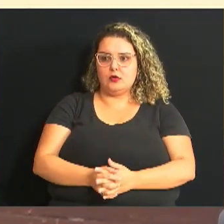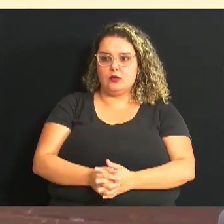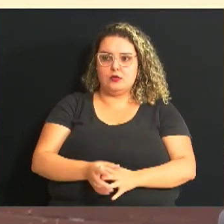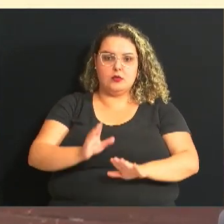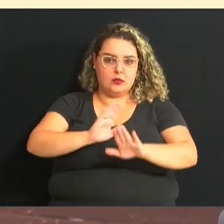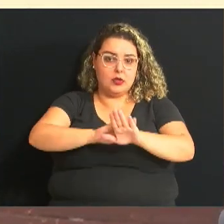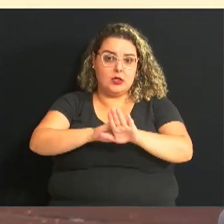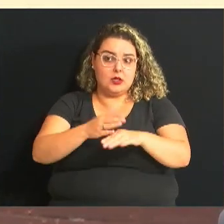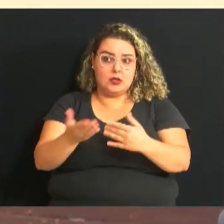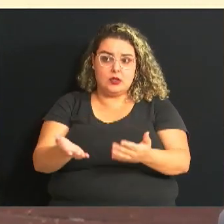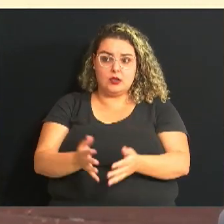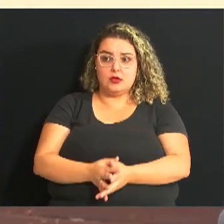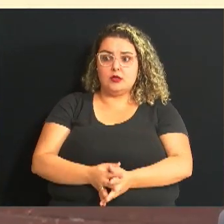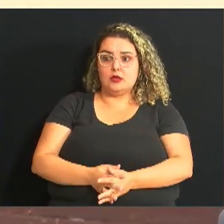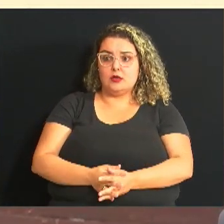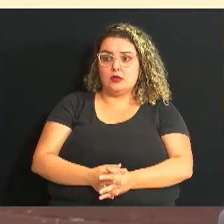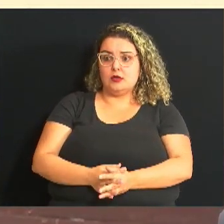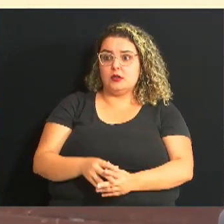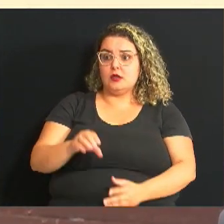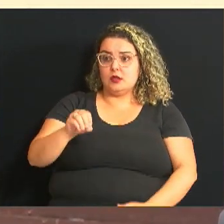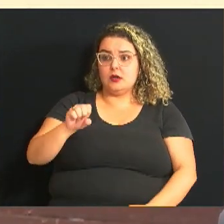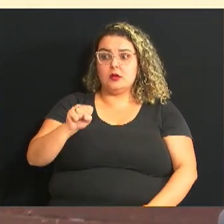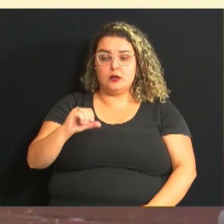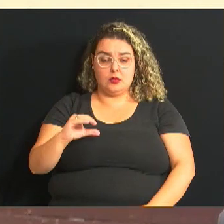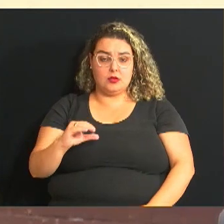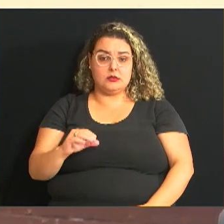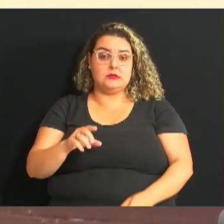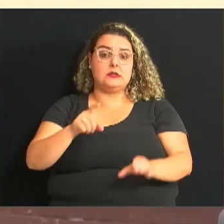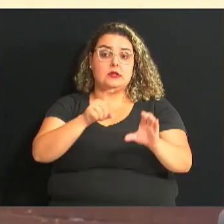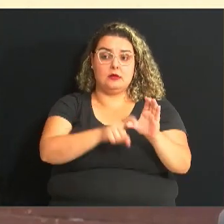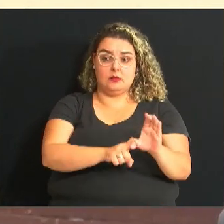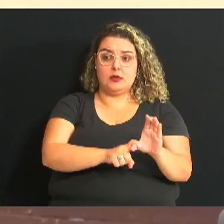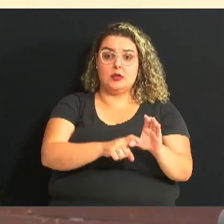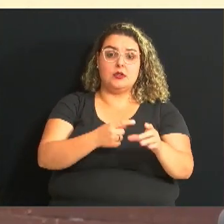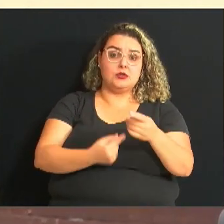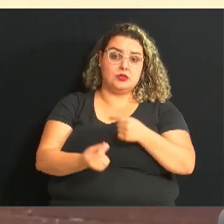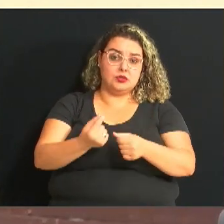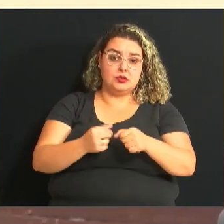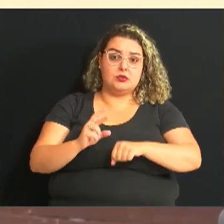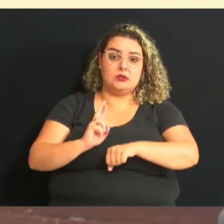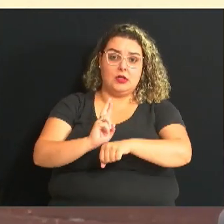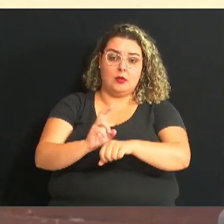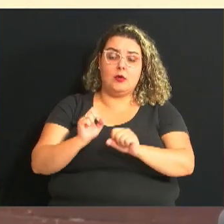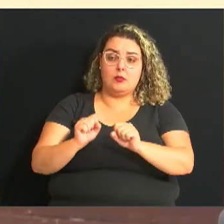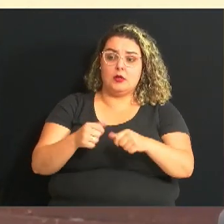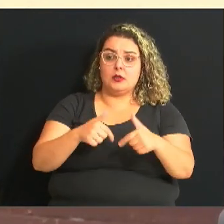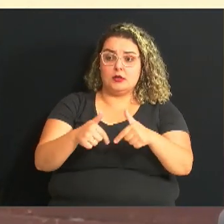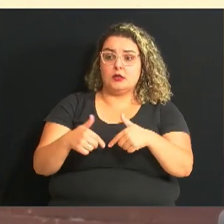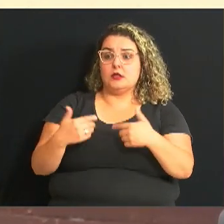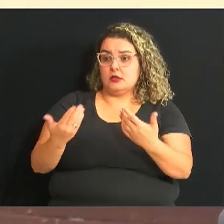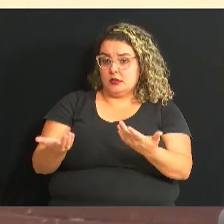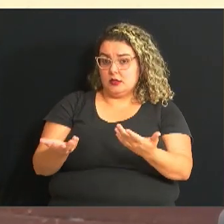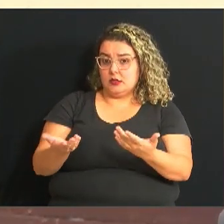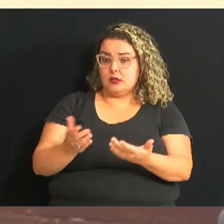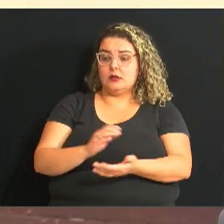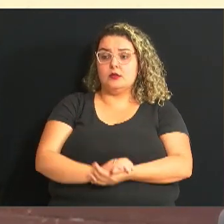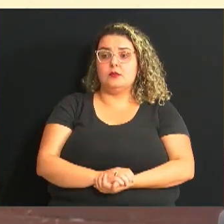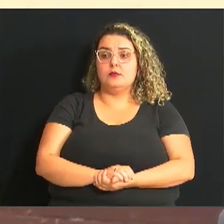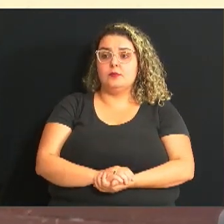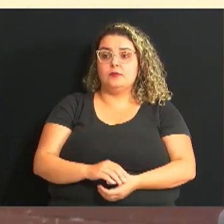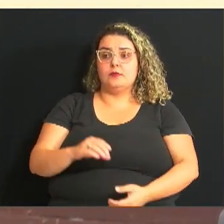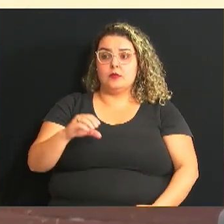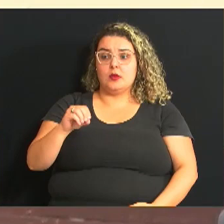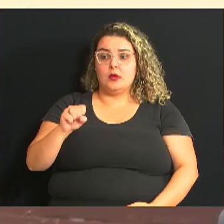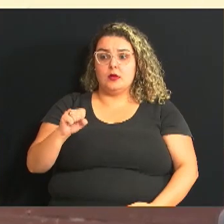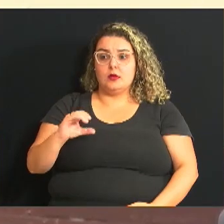né? As OSCs dependem desses recursos para poder trabalhar. Mesmo assim, as OSCs ainda fazem